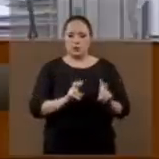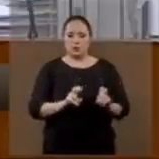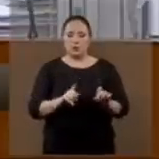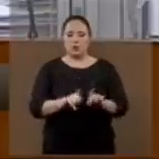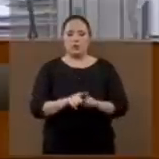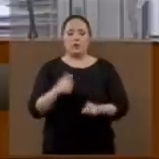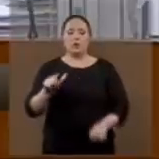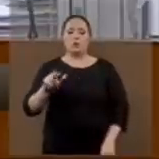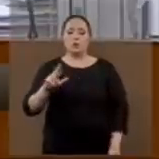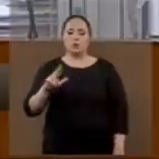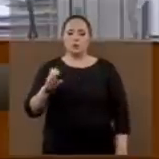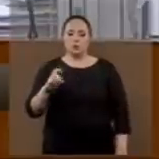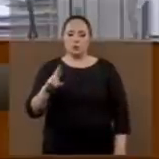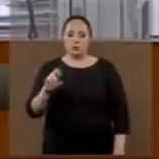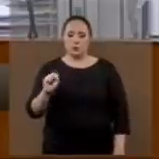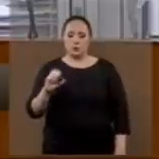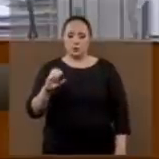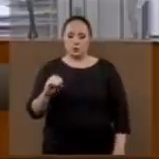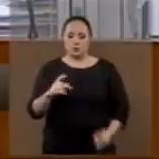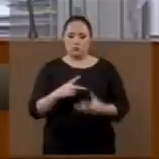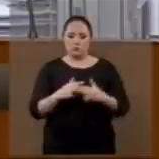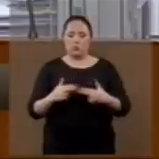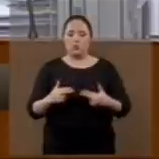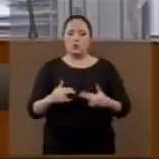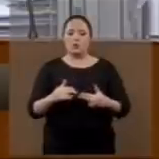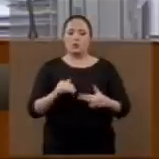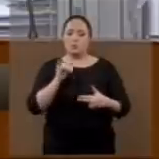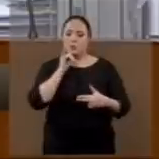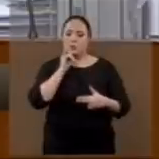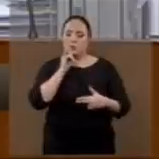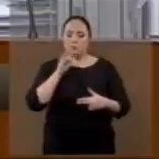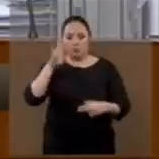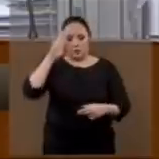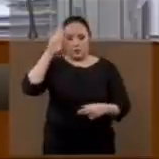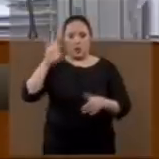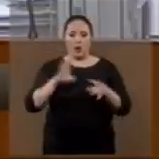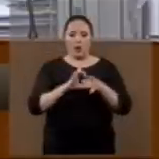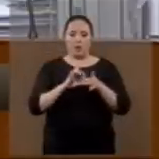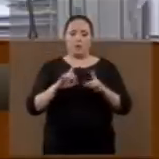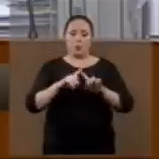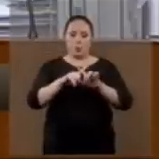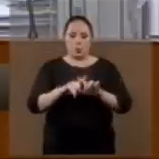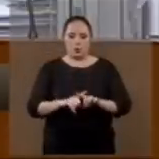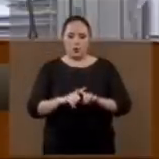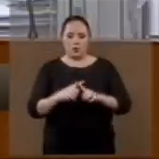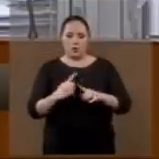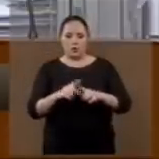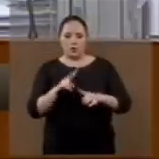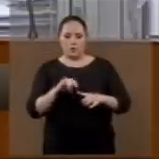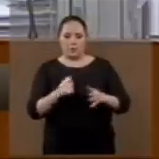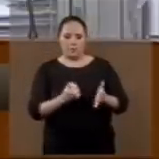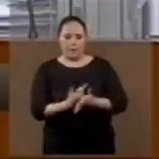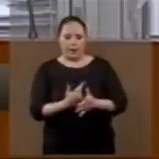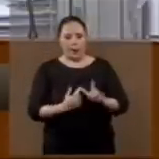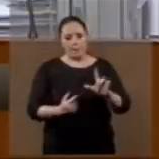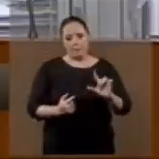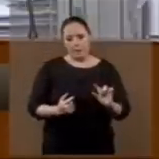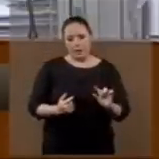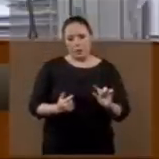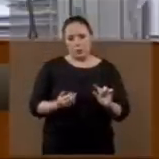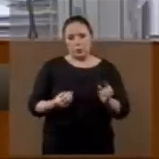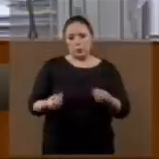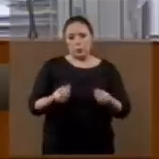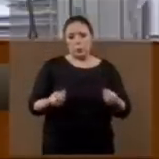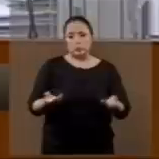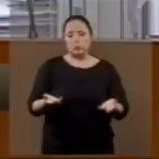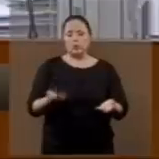quanto no recurso extraordinário, princípios como o da livre concorrência, porque eles podem pagar menos e juntar, eles inclusive compravam,